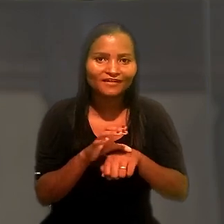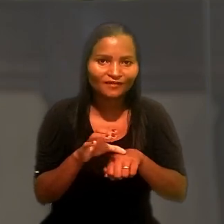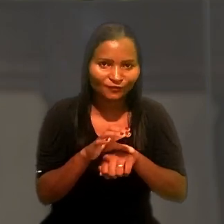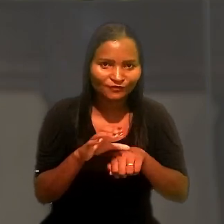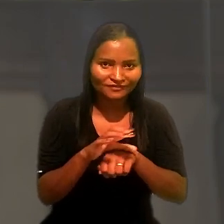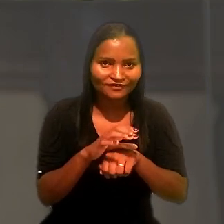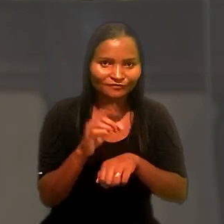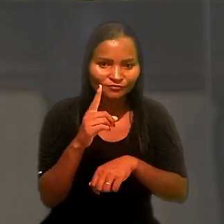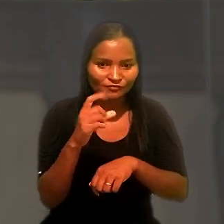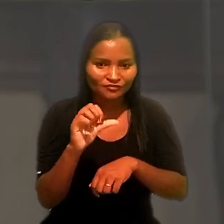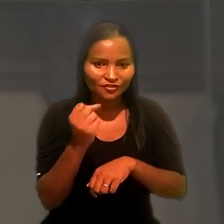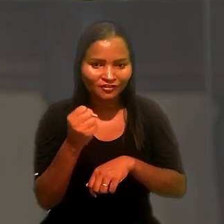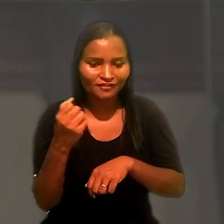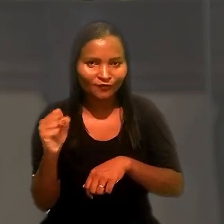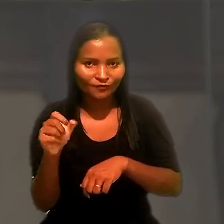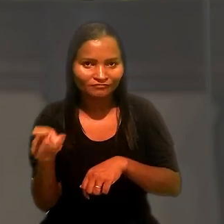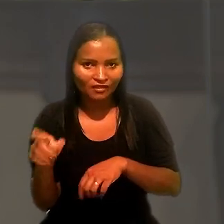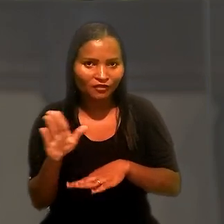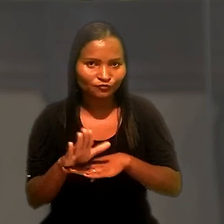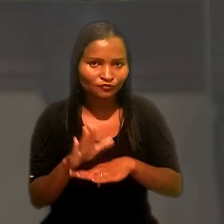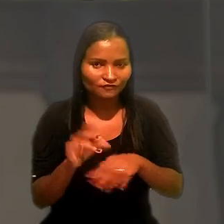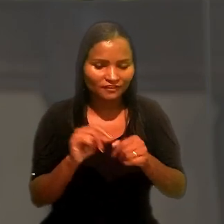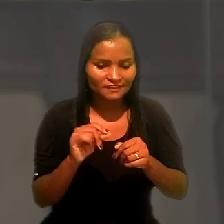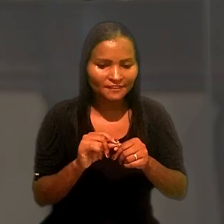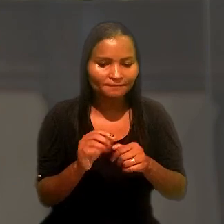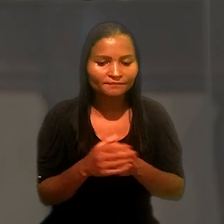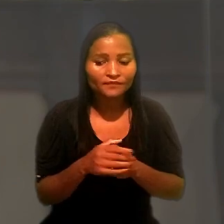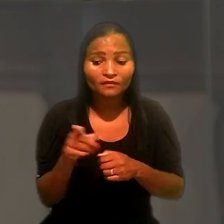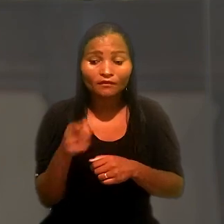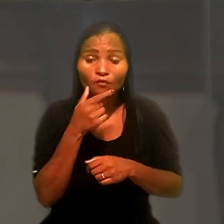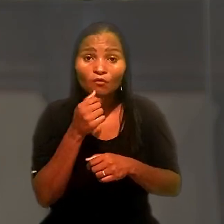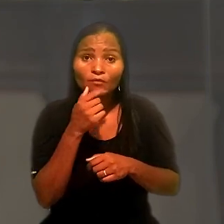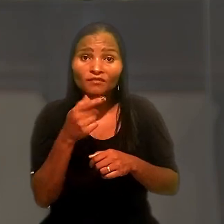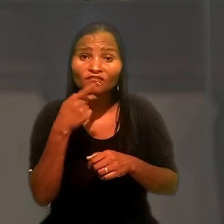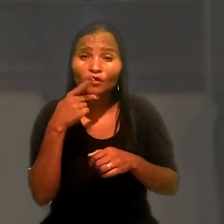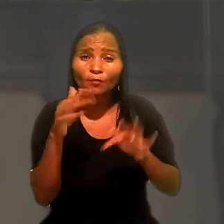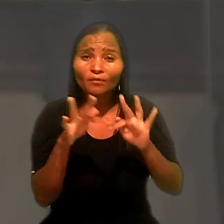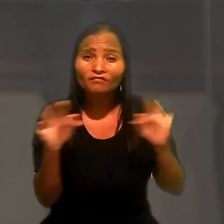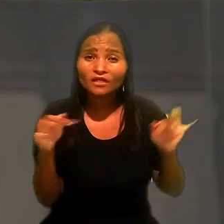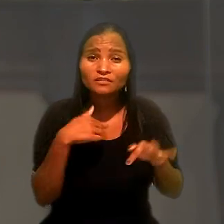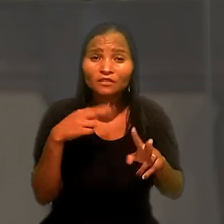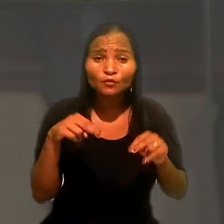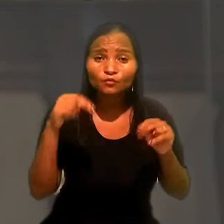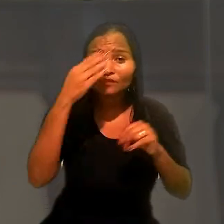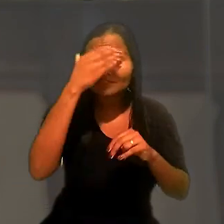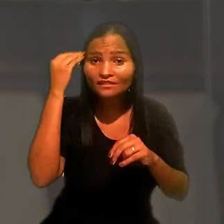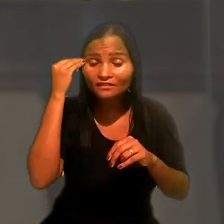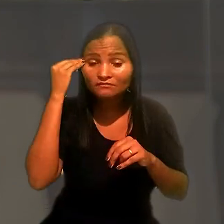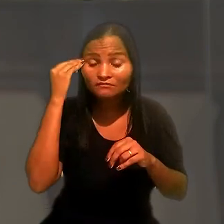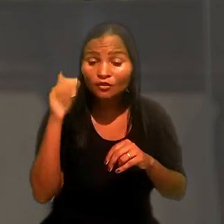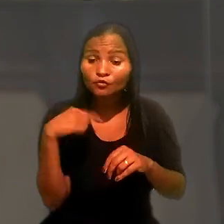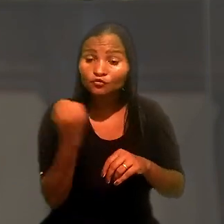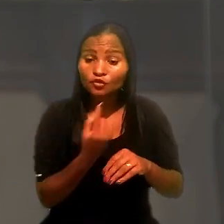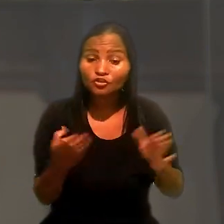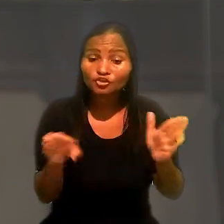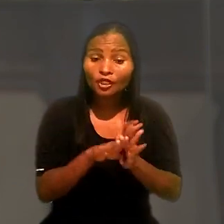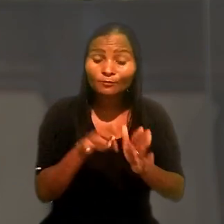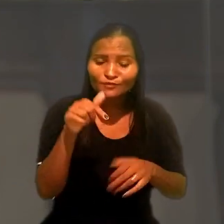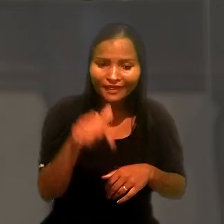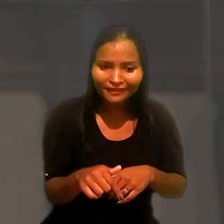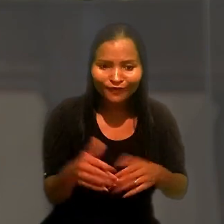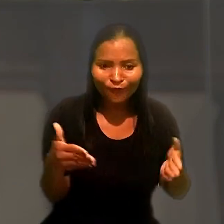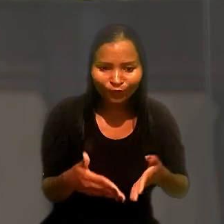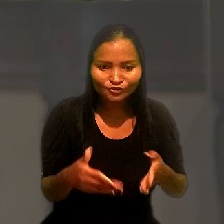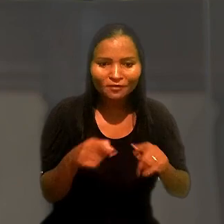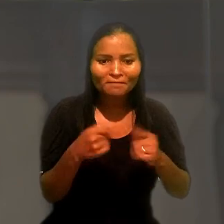Constituição de 88. Ele disse uma frase que eu não me esqueço. Chegamos aqui, nós agora podemos continuar chegando